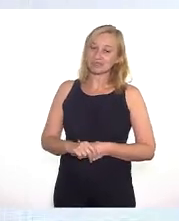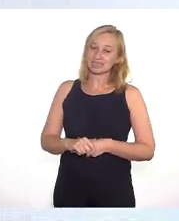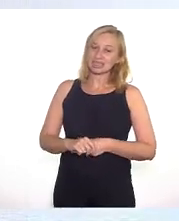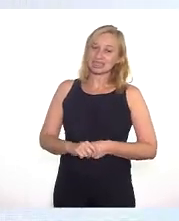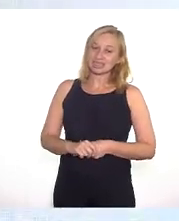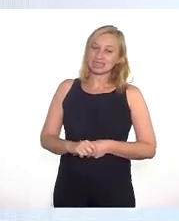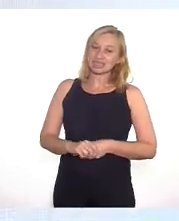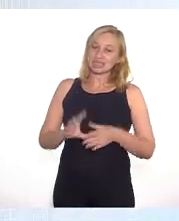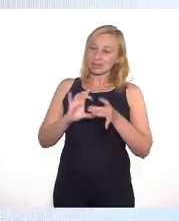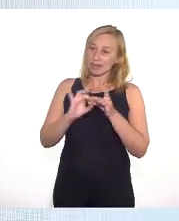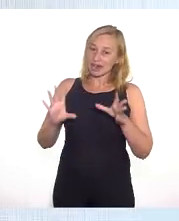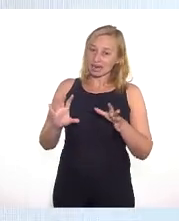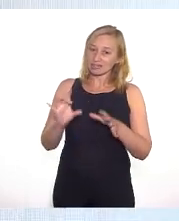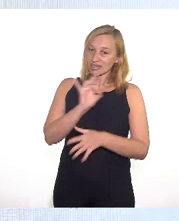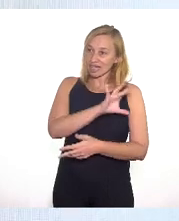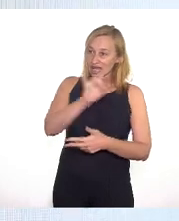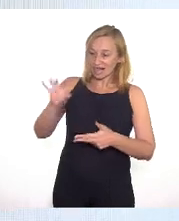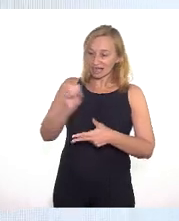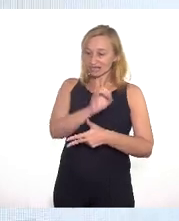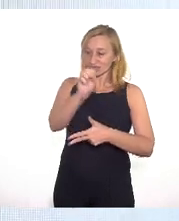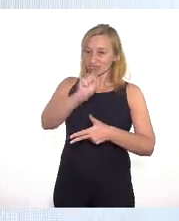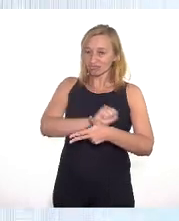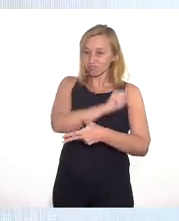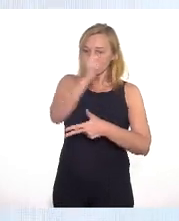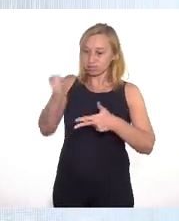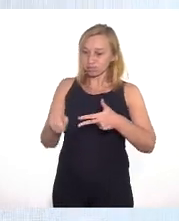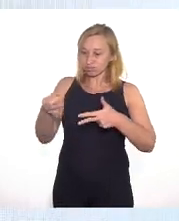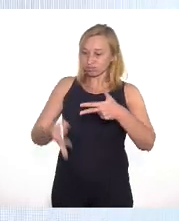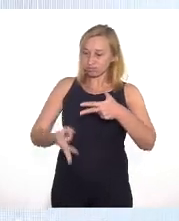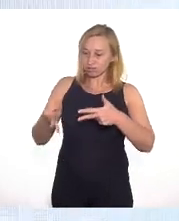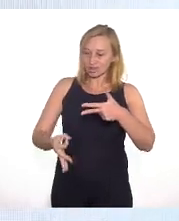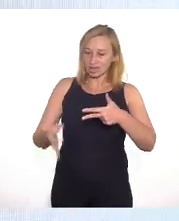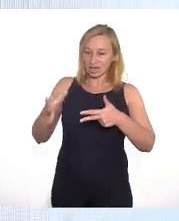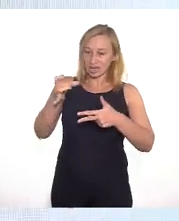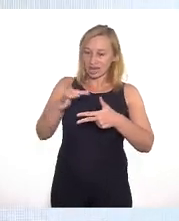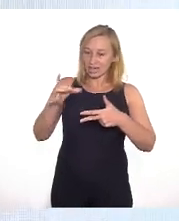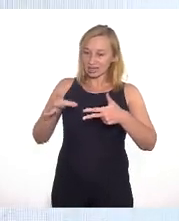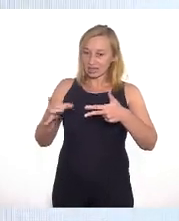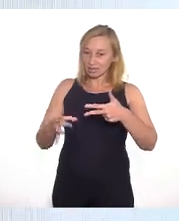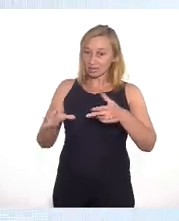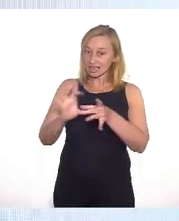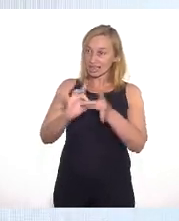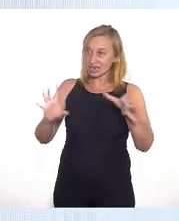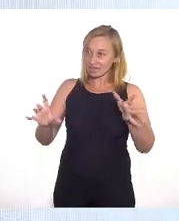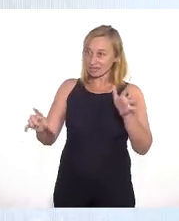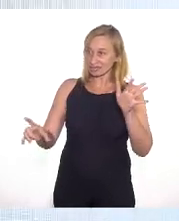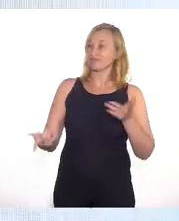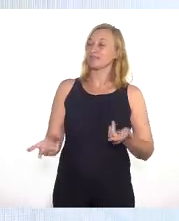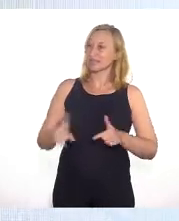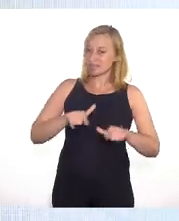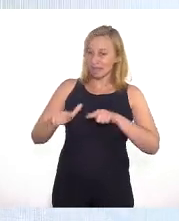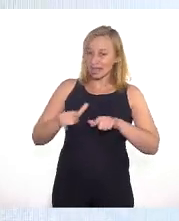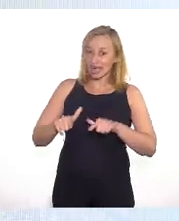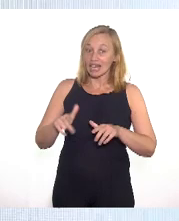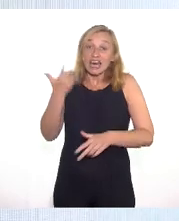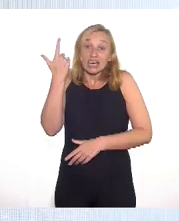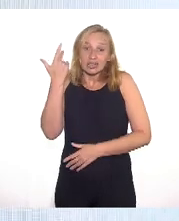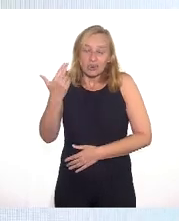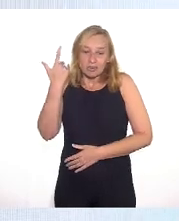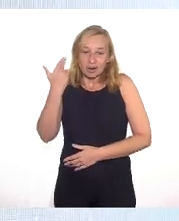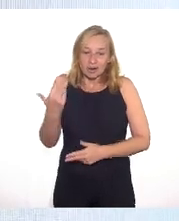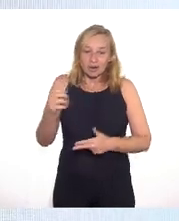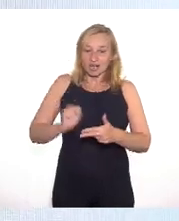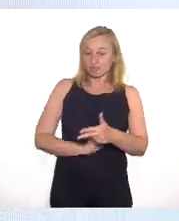independentes e autônomos e harmônicos. Então, é natural que, por vezes, o